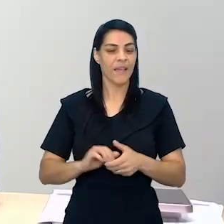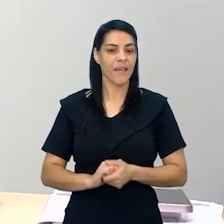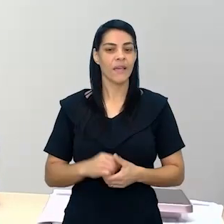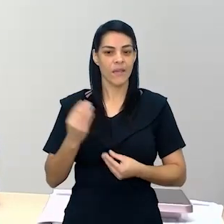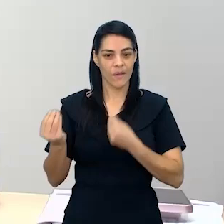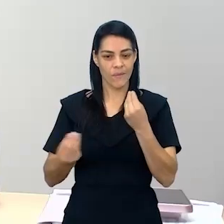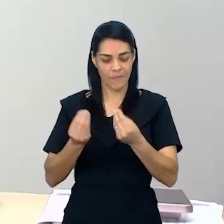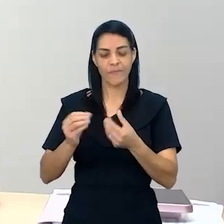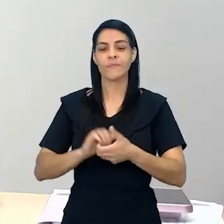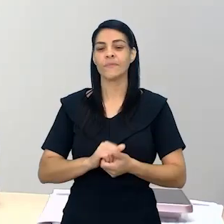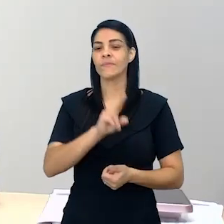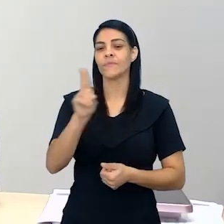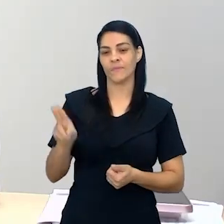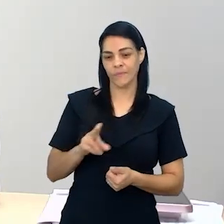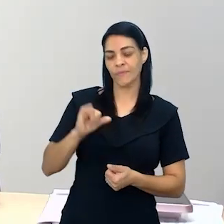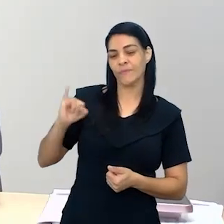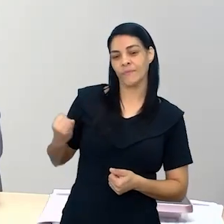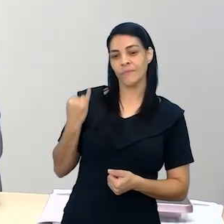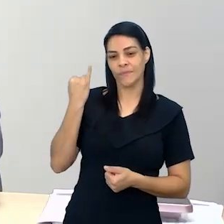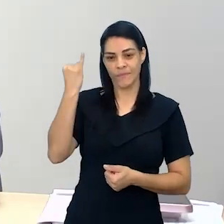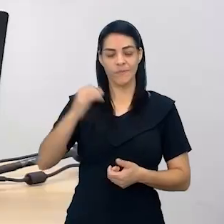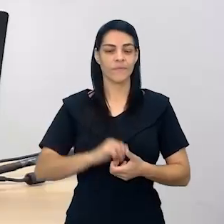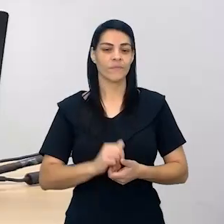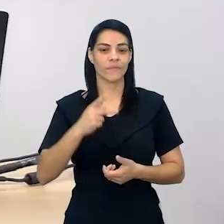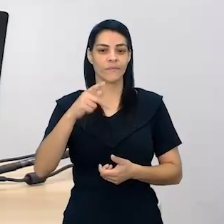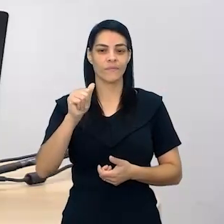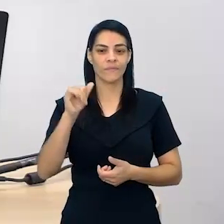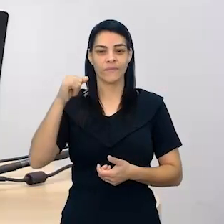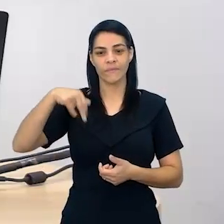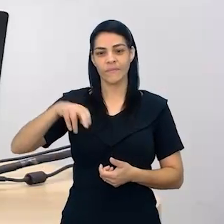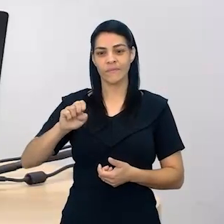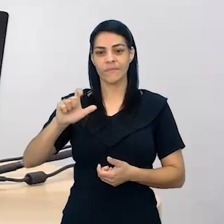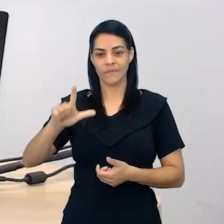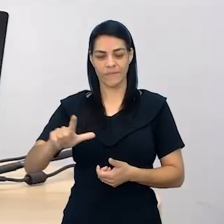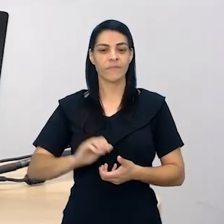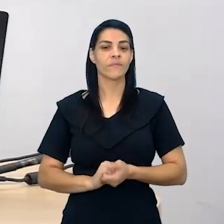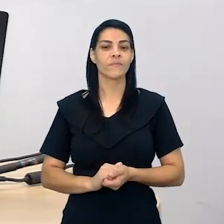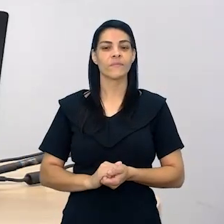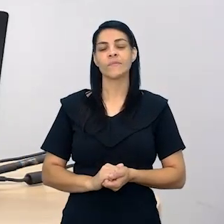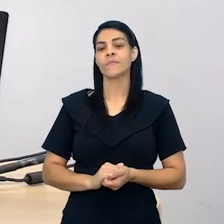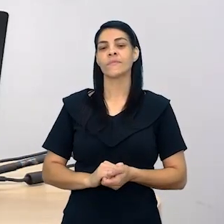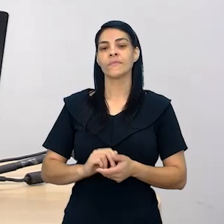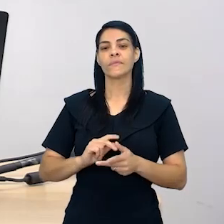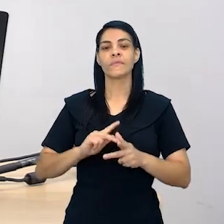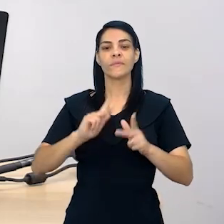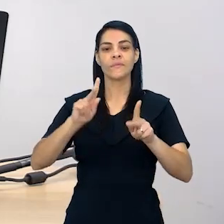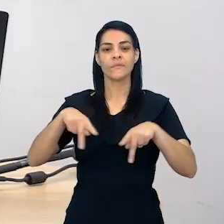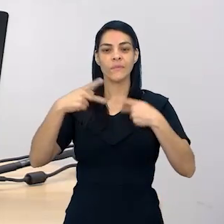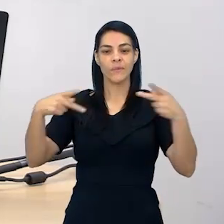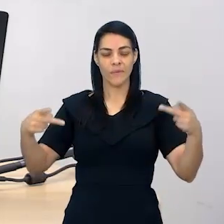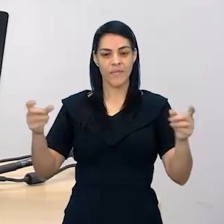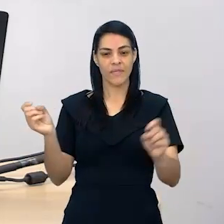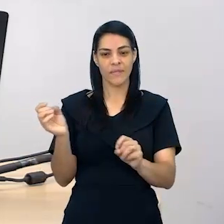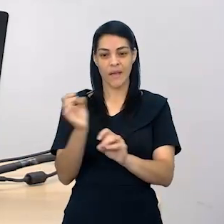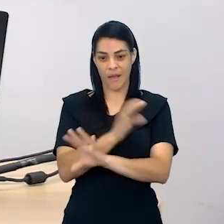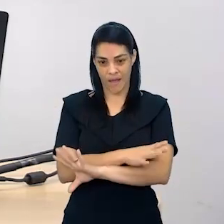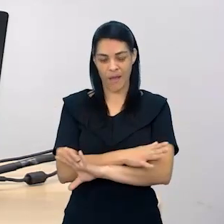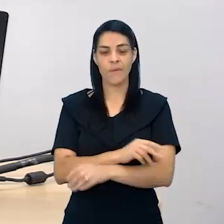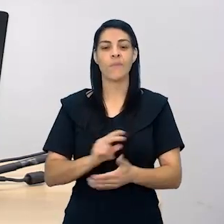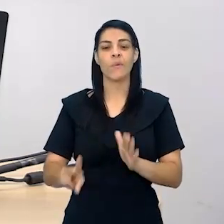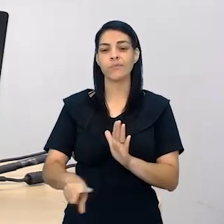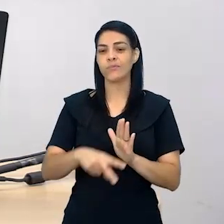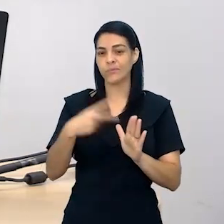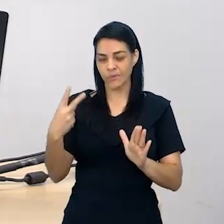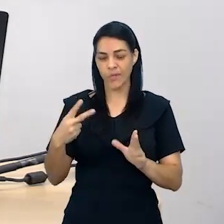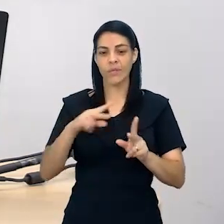importante para a rede né exatamente e acabou o primeiro bimestre e agora com o segundo bimestre chegando a gente vai